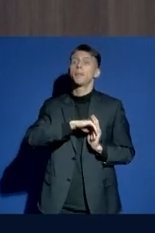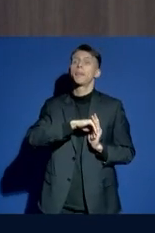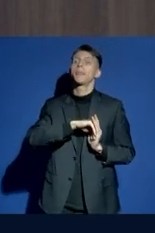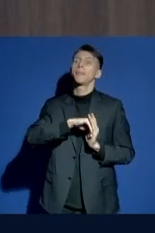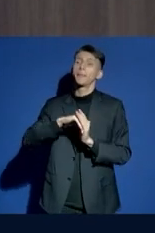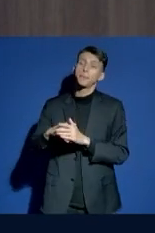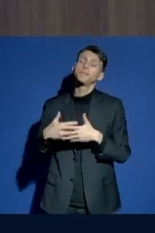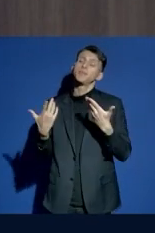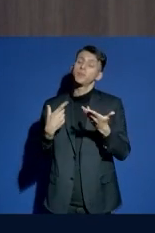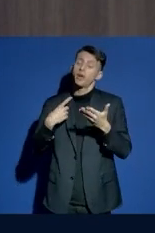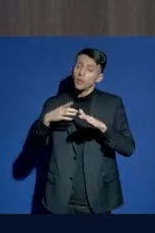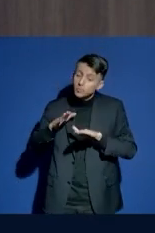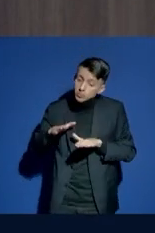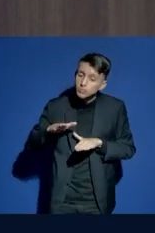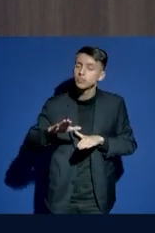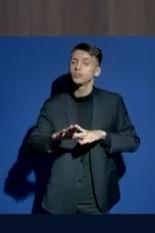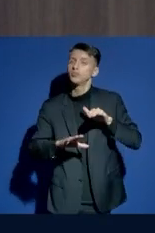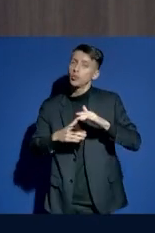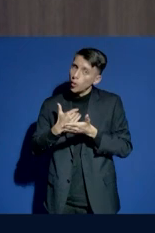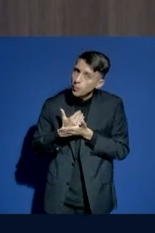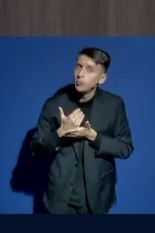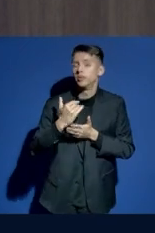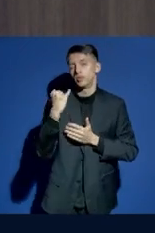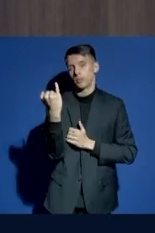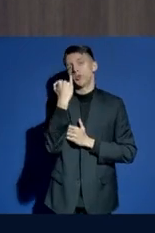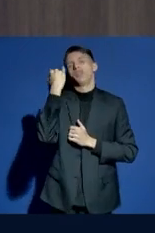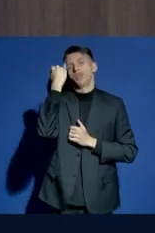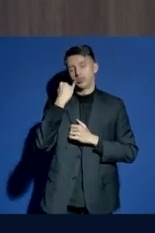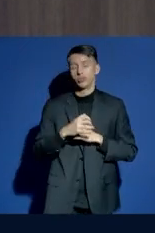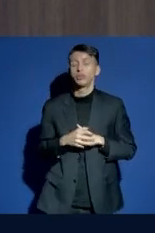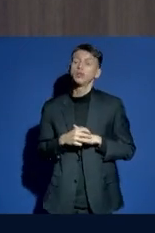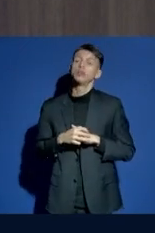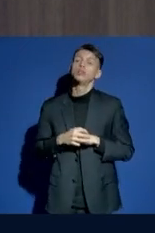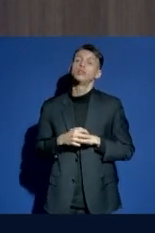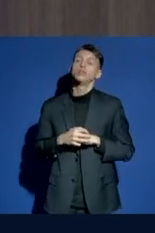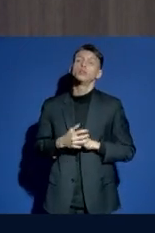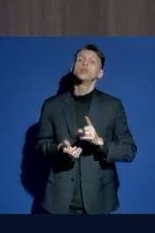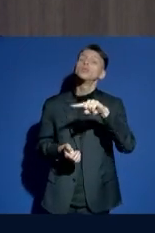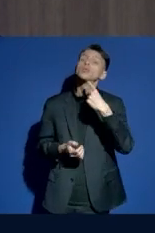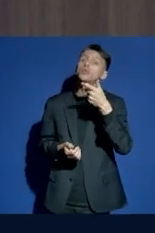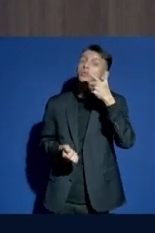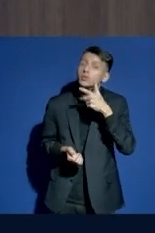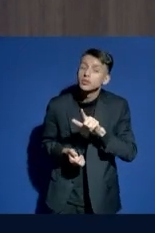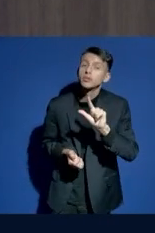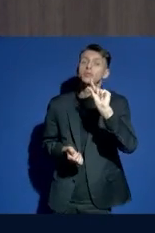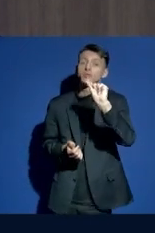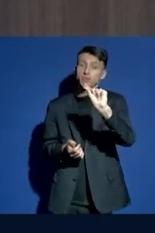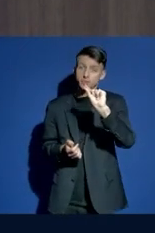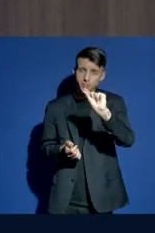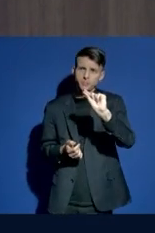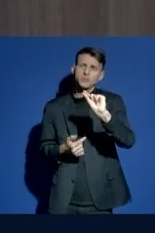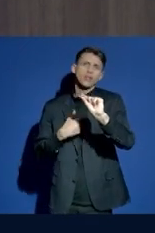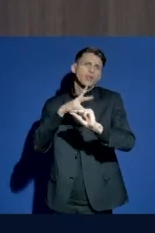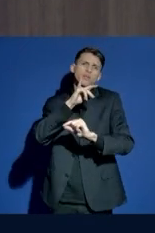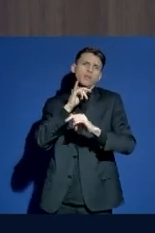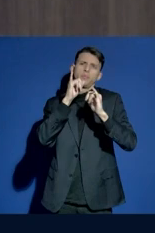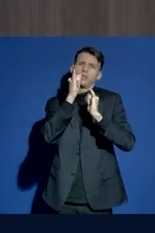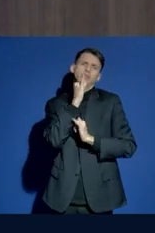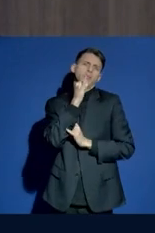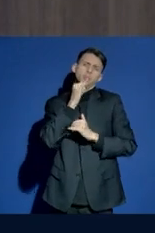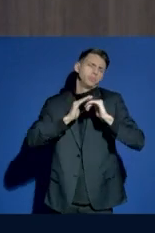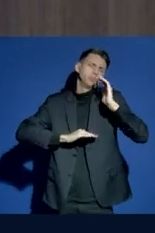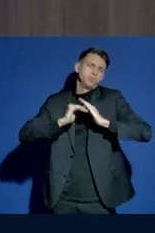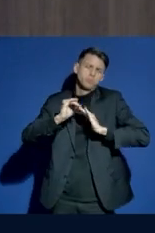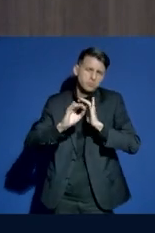é um passo importante para que a gente consiga eu vou dar um exemplo aqui